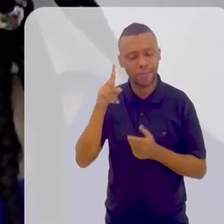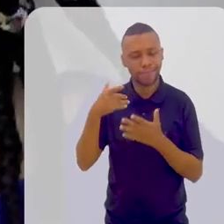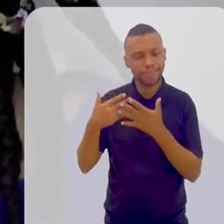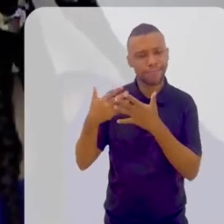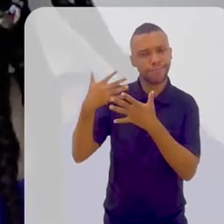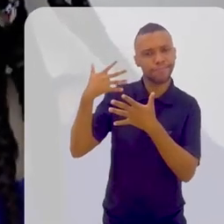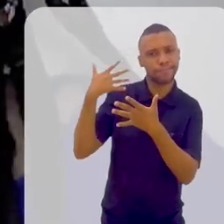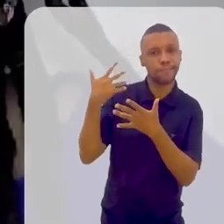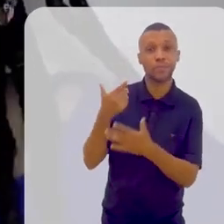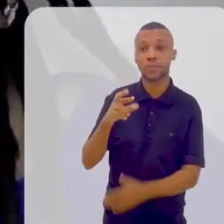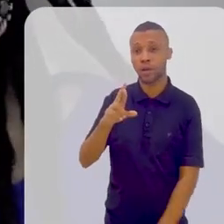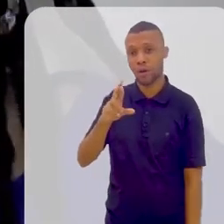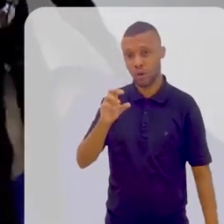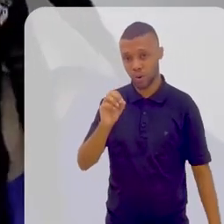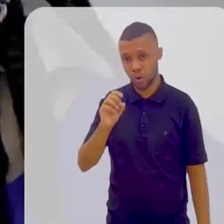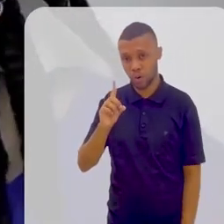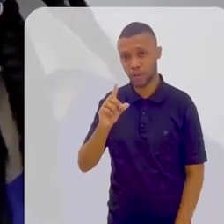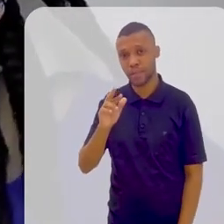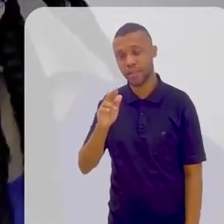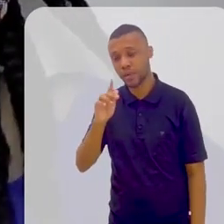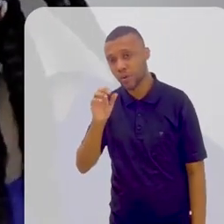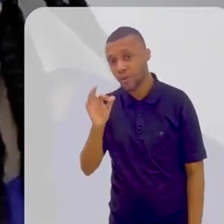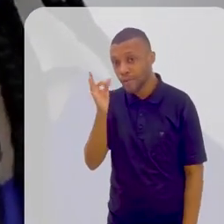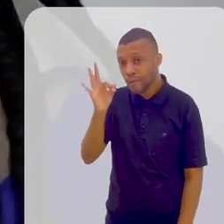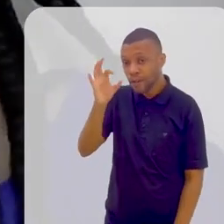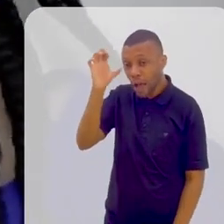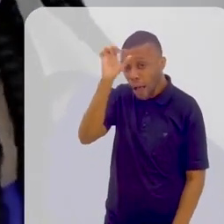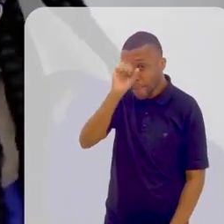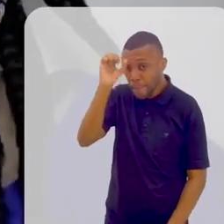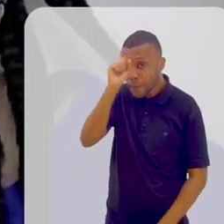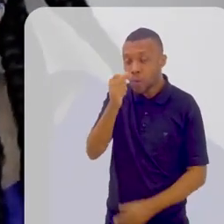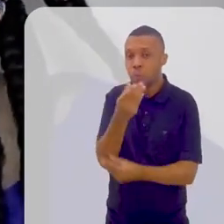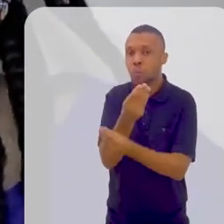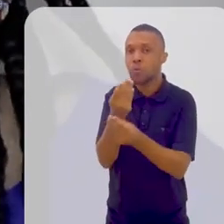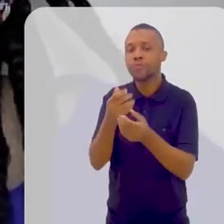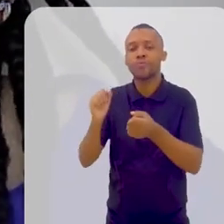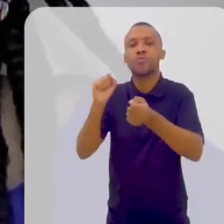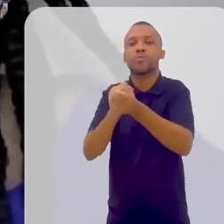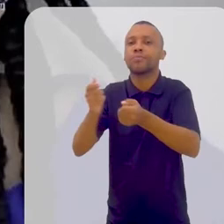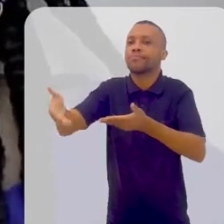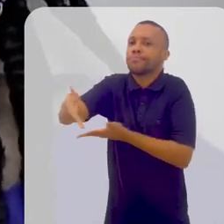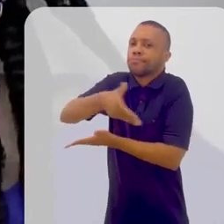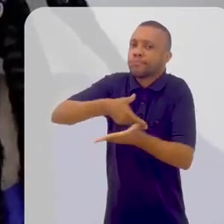grandes o Rodrigo, eu aprendo muito com ele.